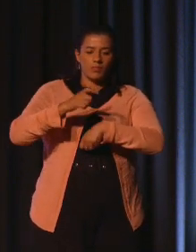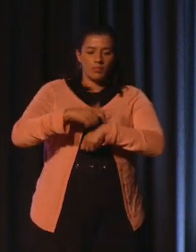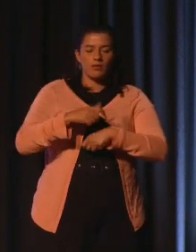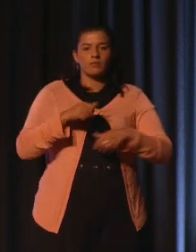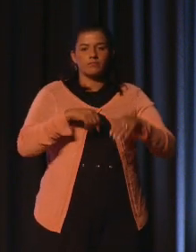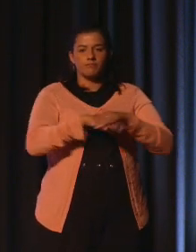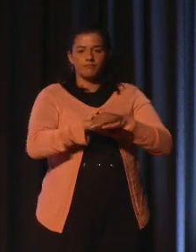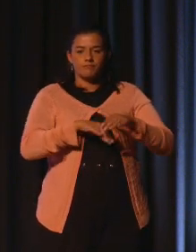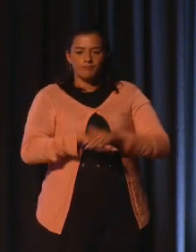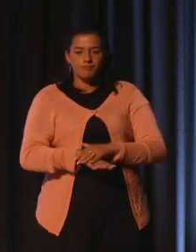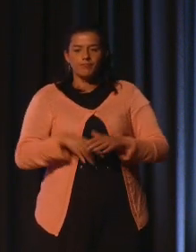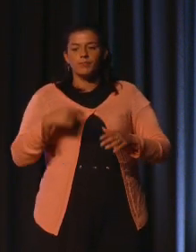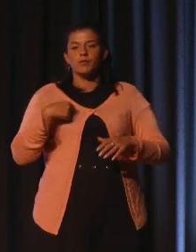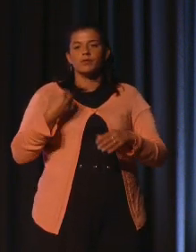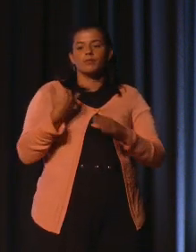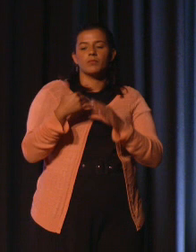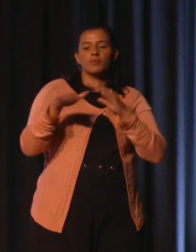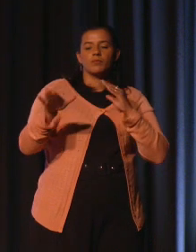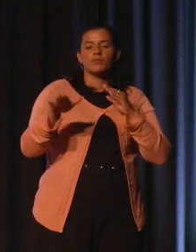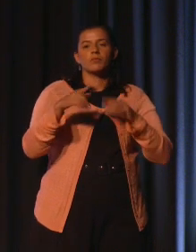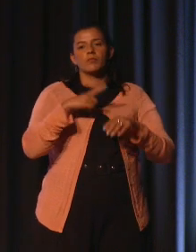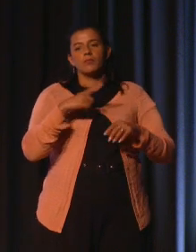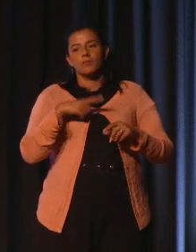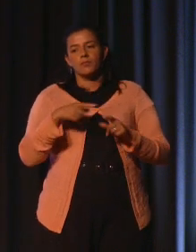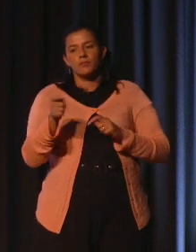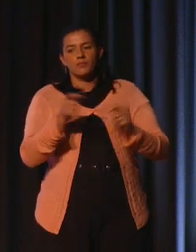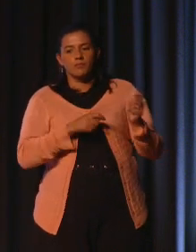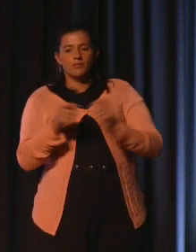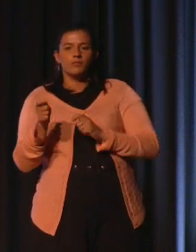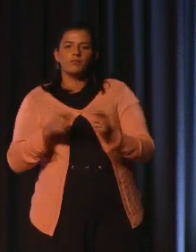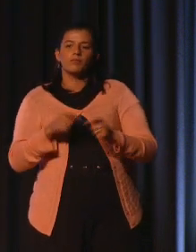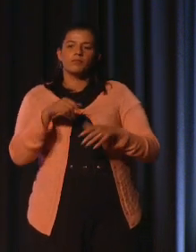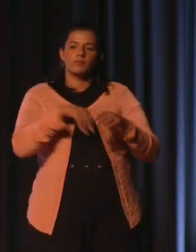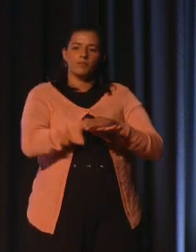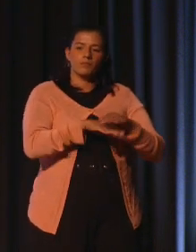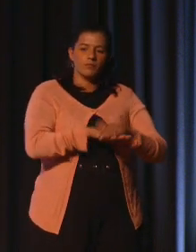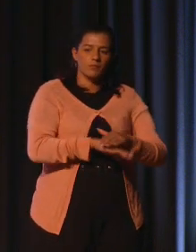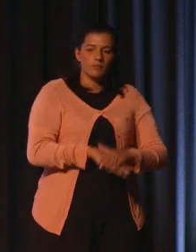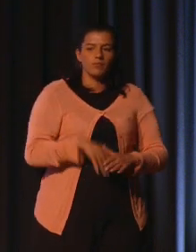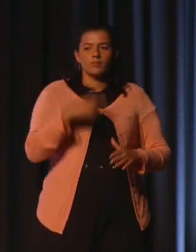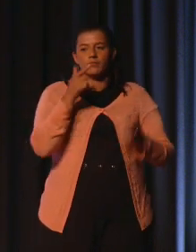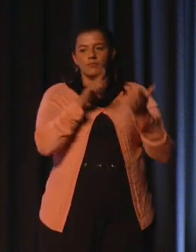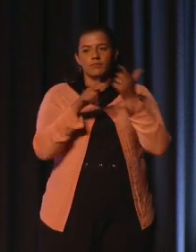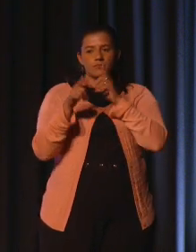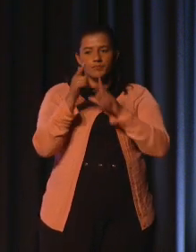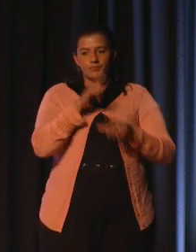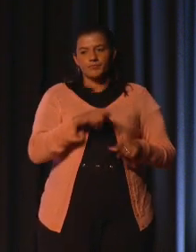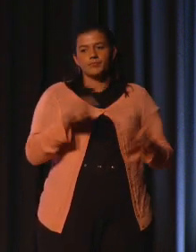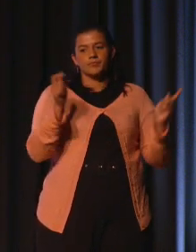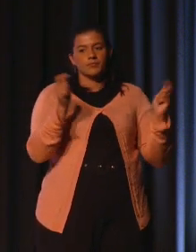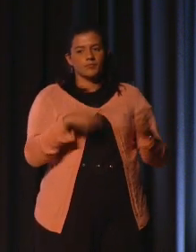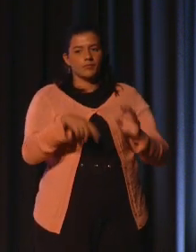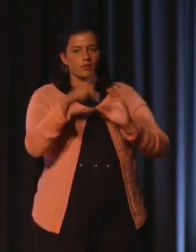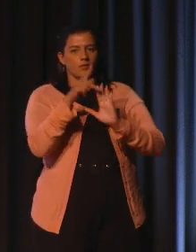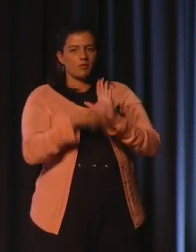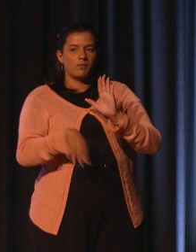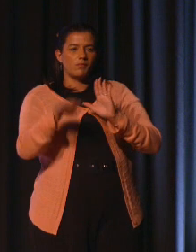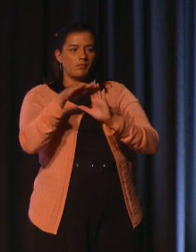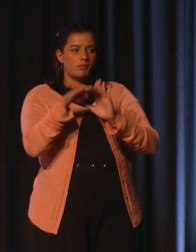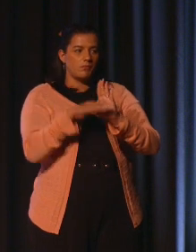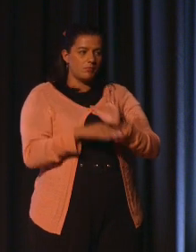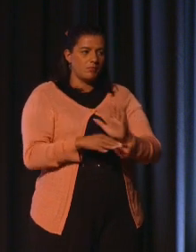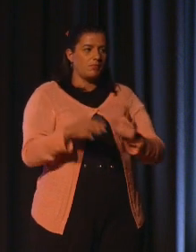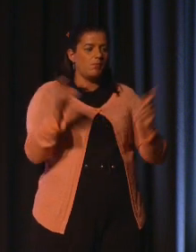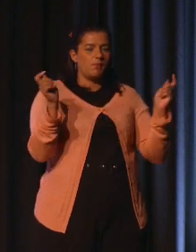abastecimento, né? Quanto é que eu preciso enviar para o Hemocentro para poder aquele Hemocentro ficar abastecido, e aí fazer essa programação